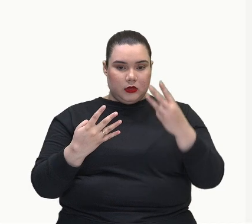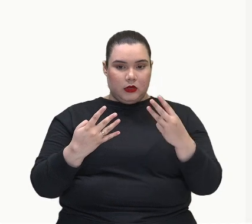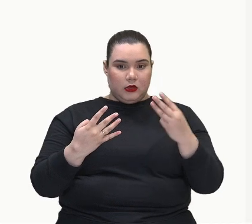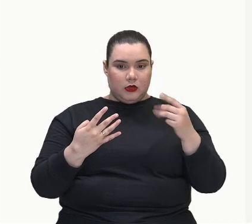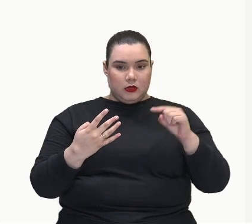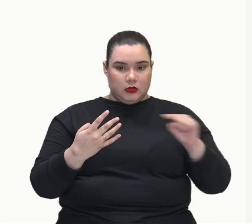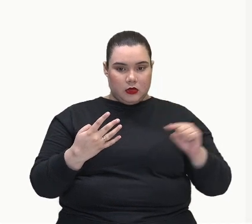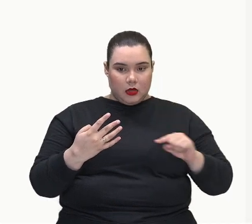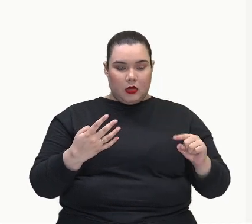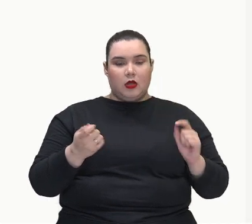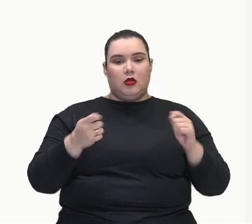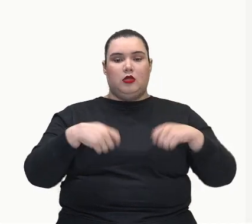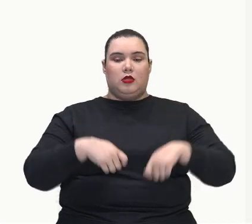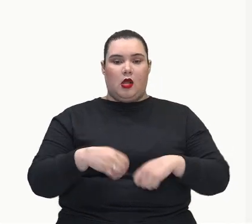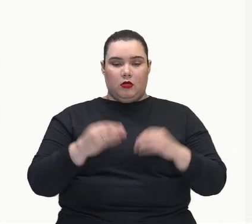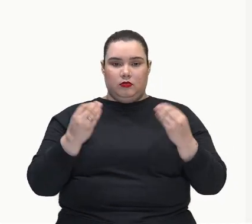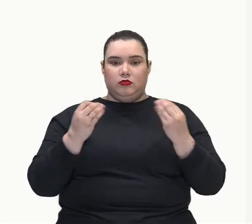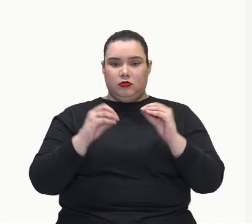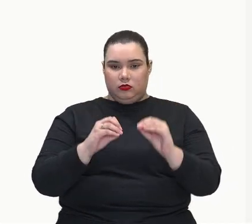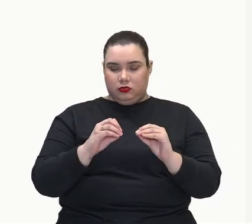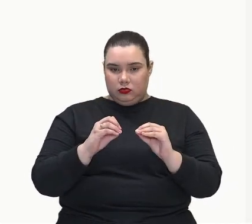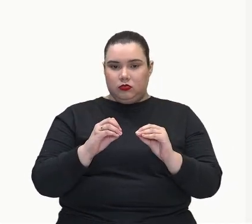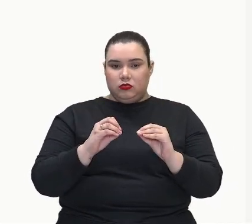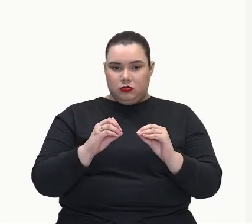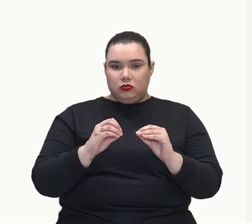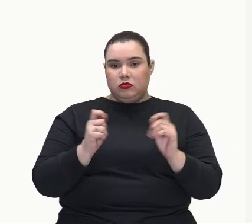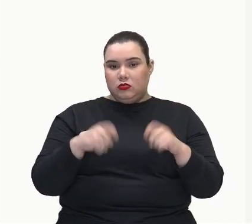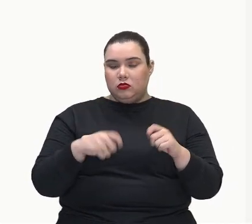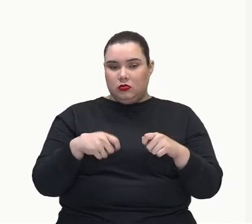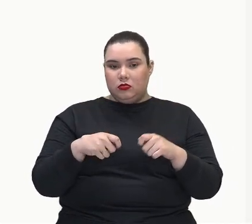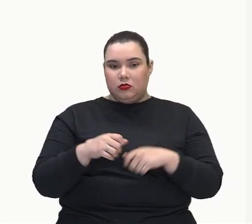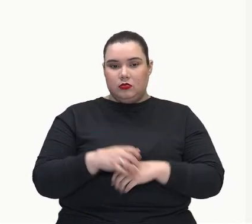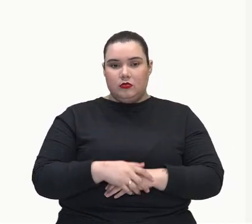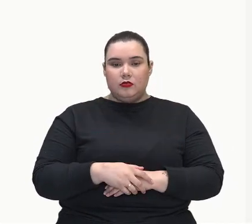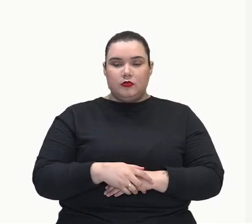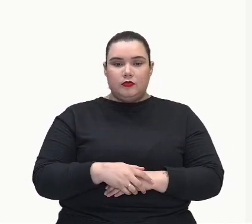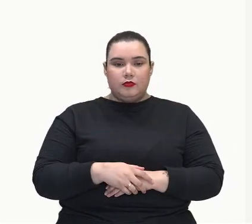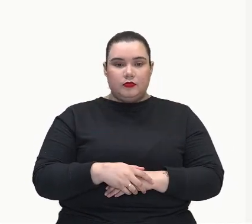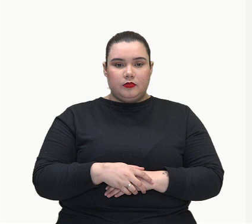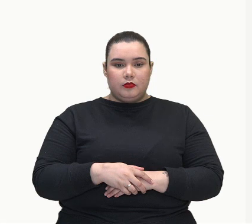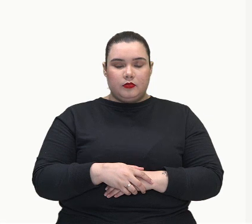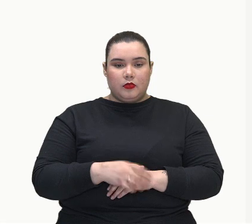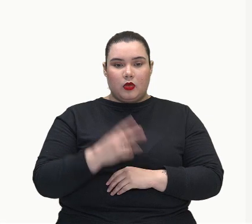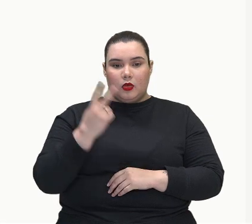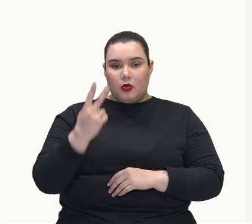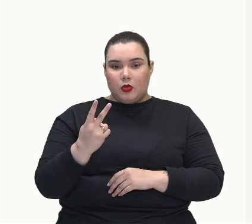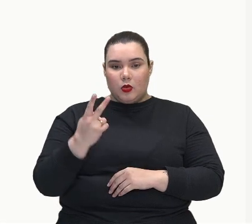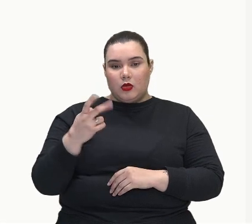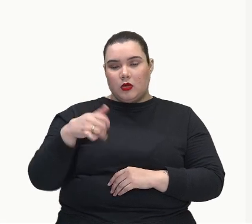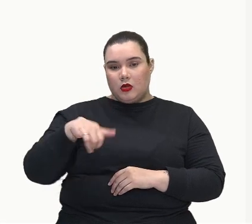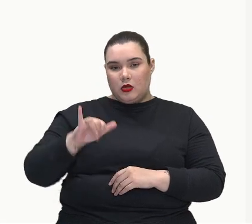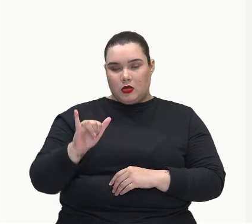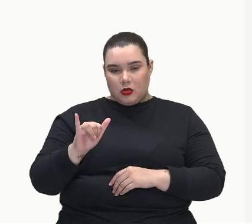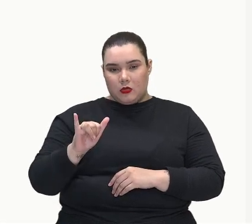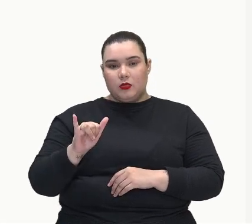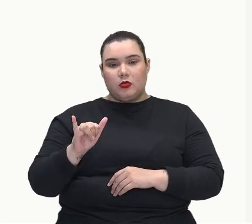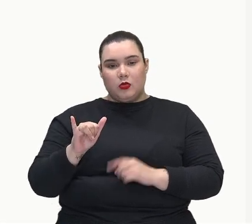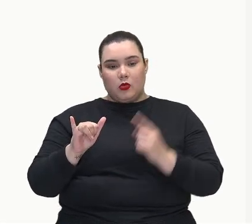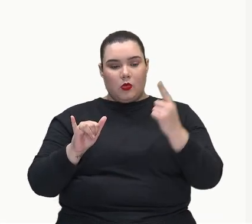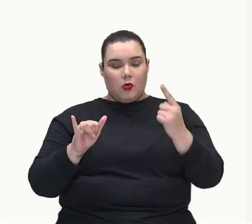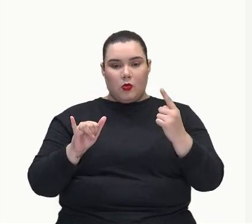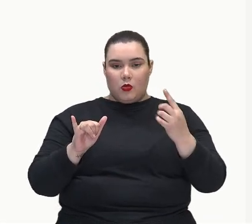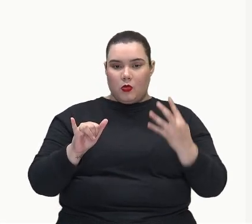Z, a gente consegue resolver o valor de Z. Com o 2 e o Y, o 1